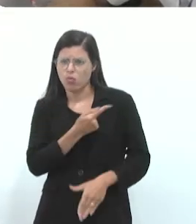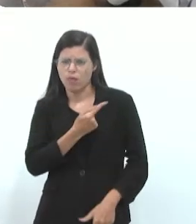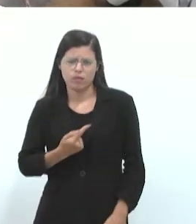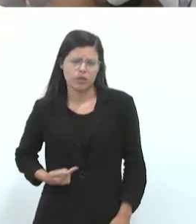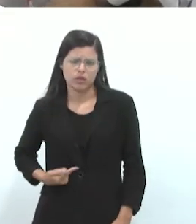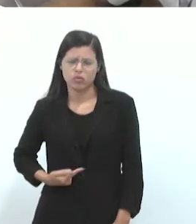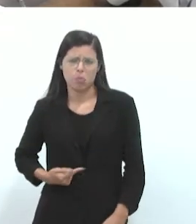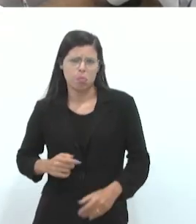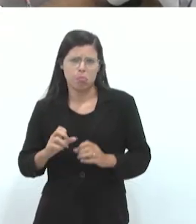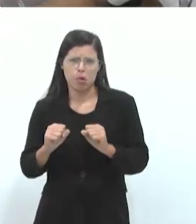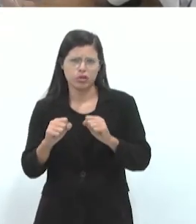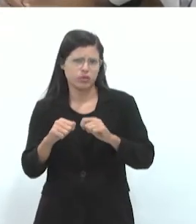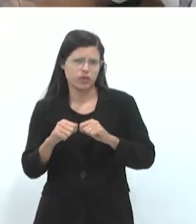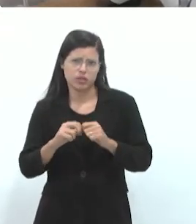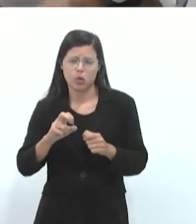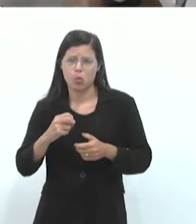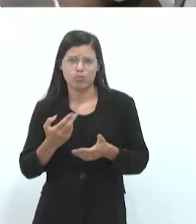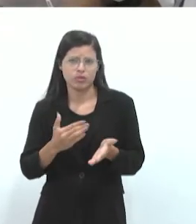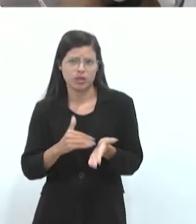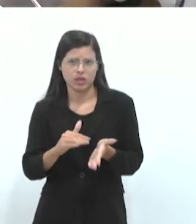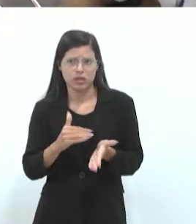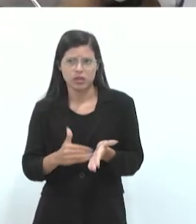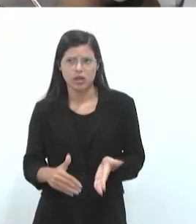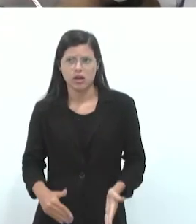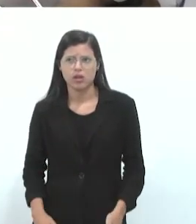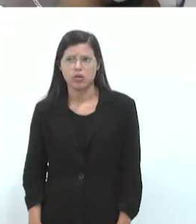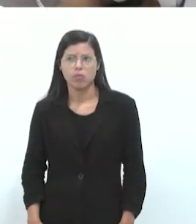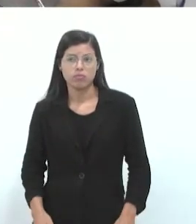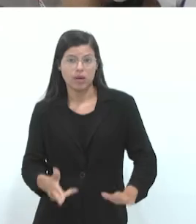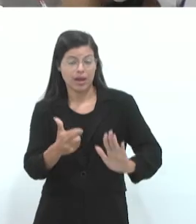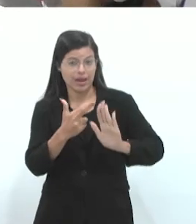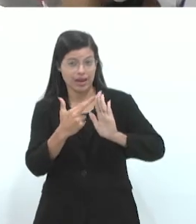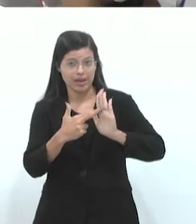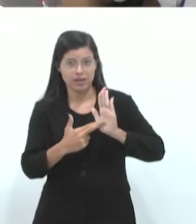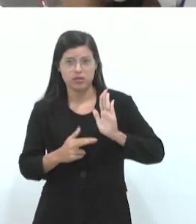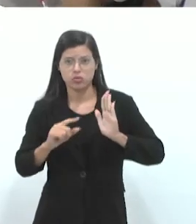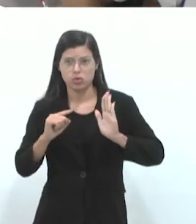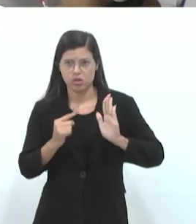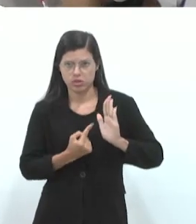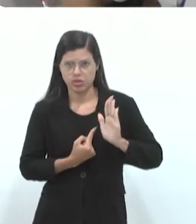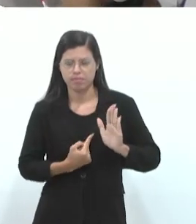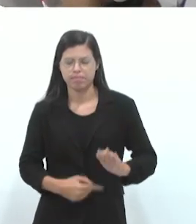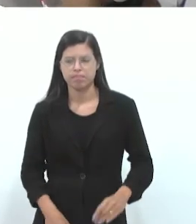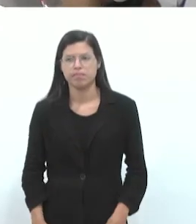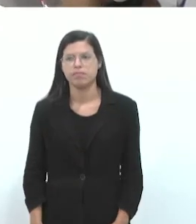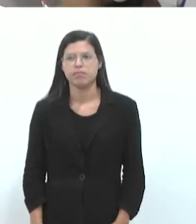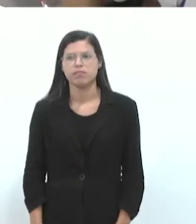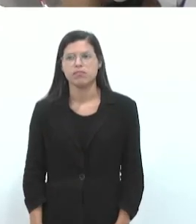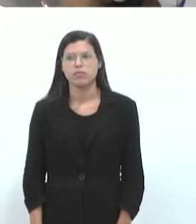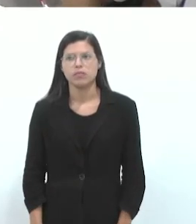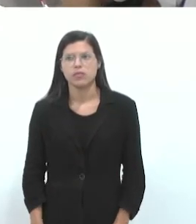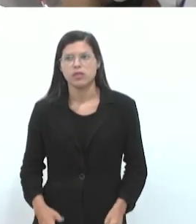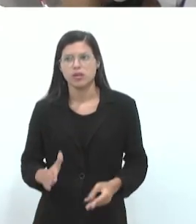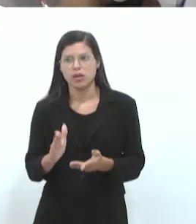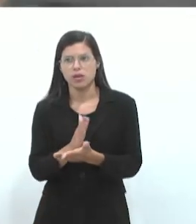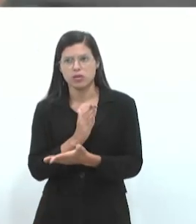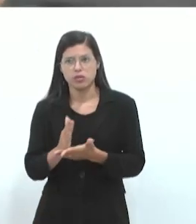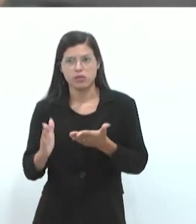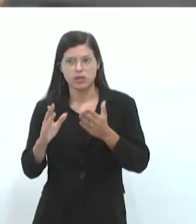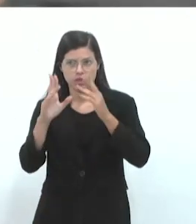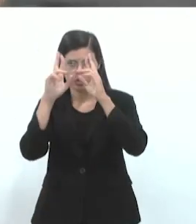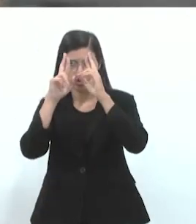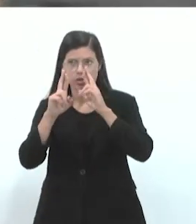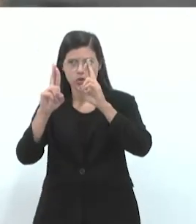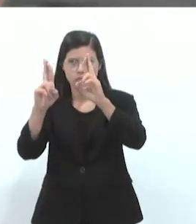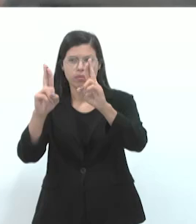um secretário. Então, Passou a ser uma norma da passou a ser uma norma nossa. Às vezes a gente respeita o colega, e a gente sempre faz esse exercício